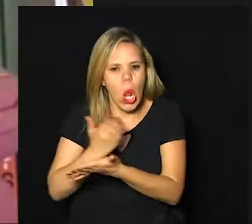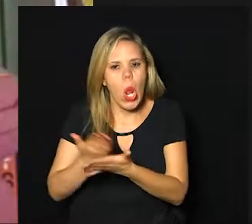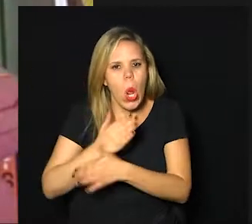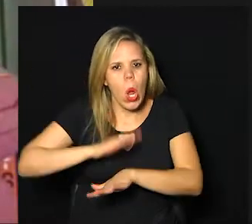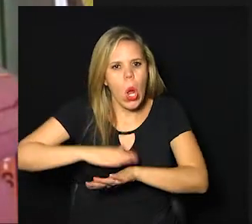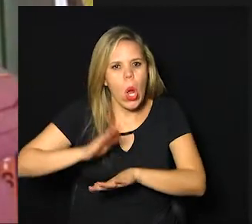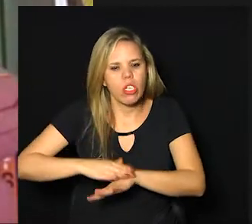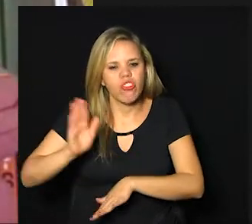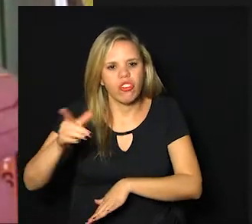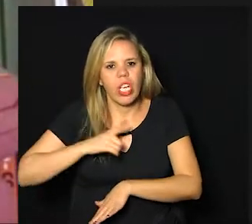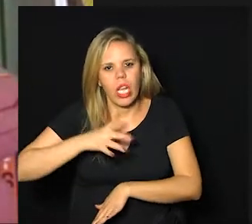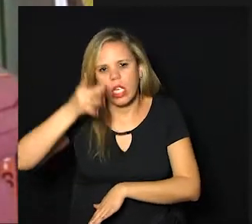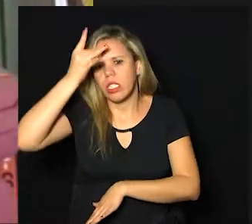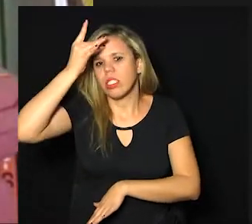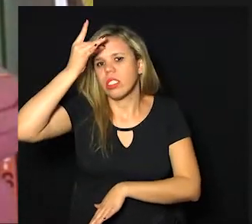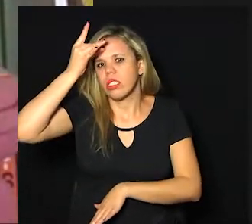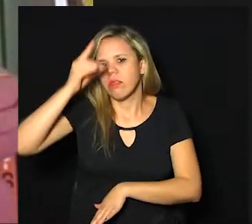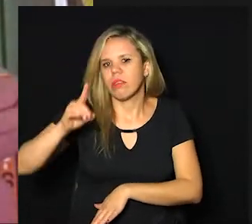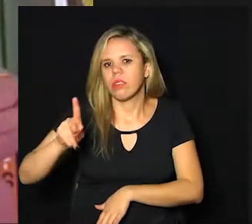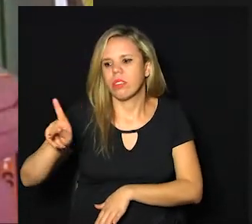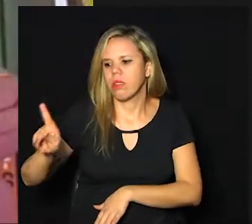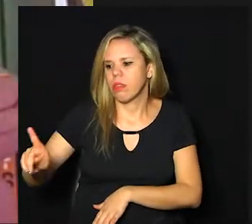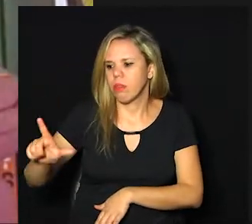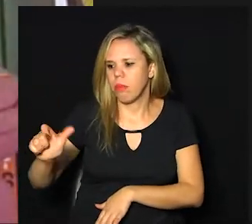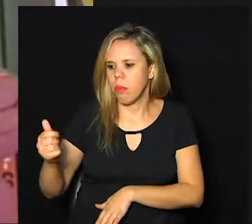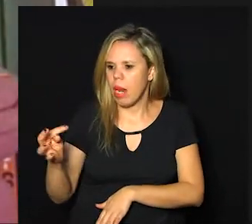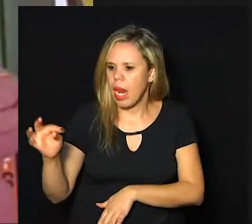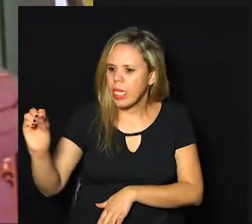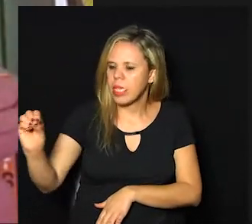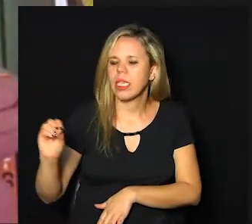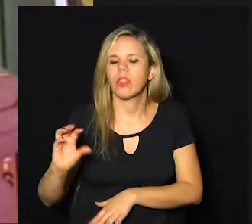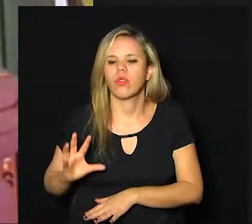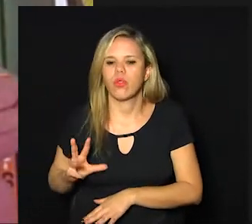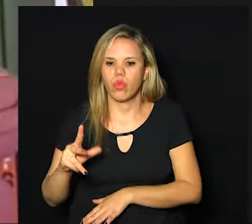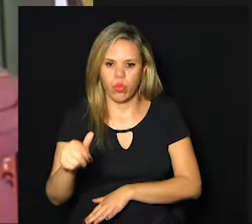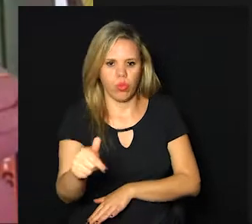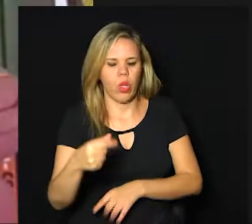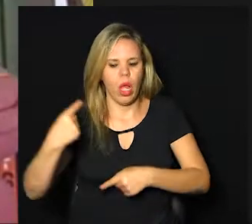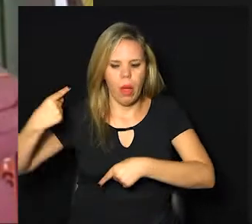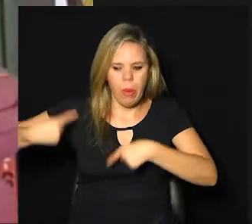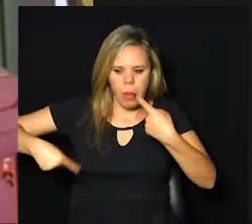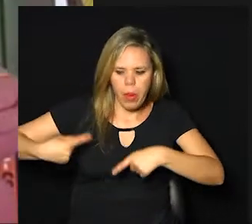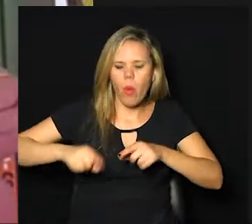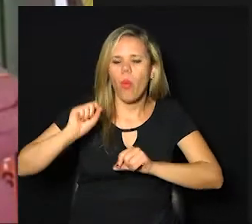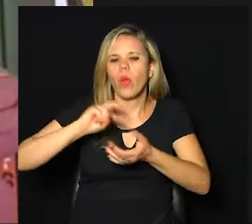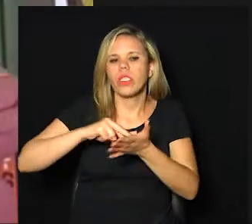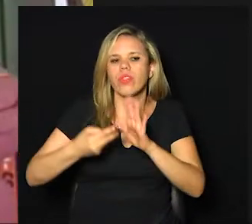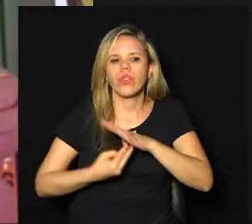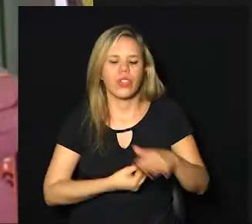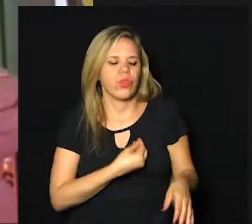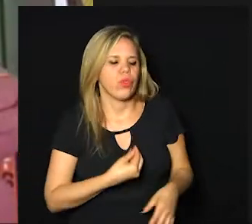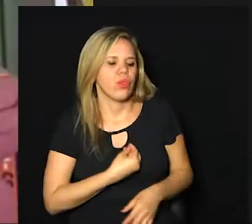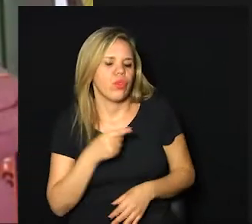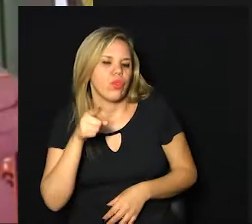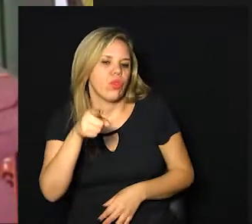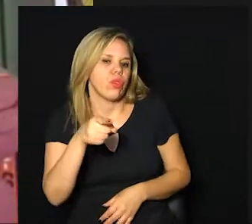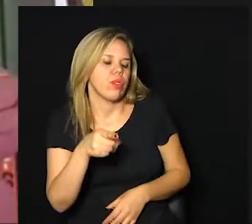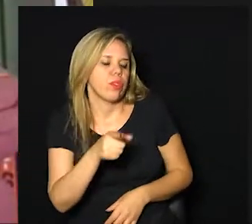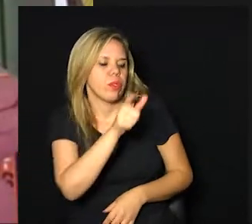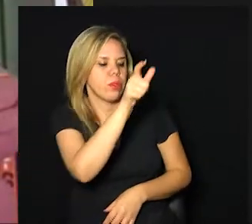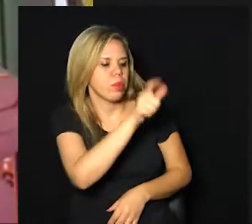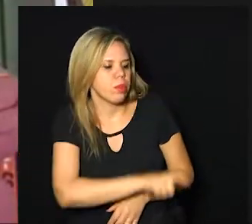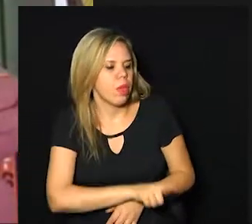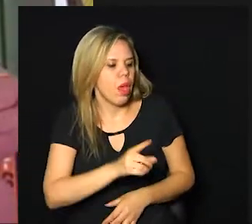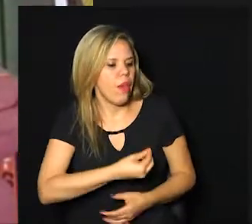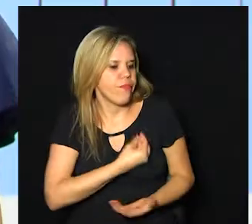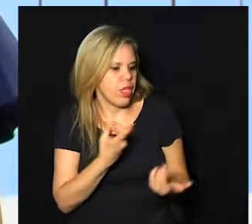o banquete do Platão também, né? Eles estão ali todos debatendo o que é a vida. E você debater o que é o sujeito, debater